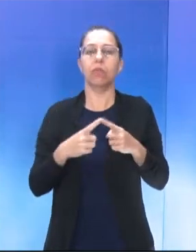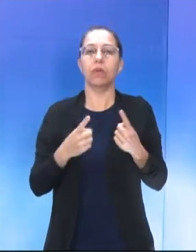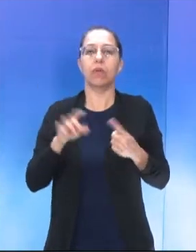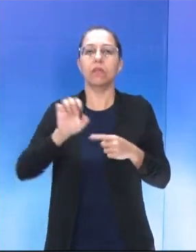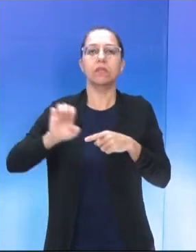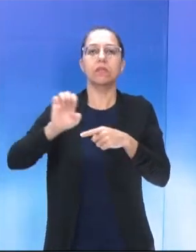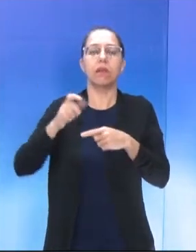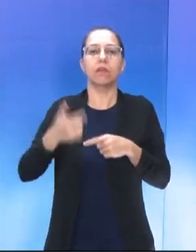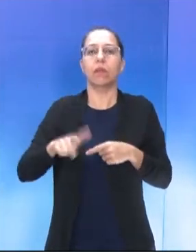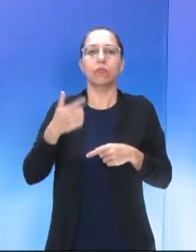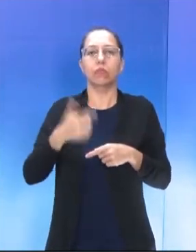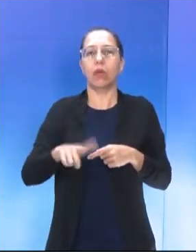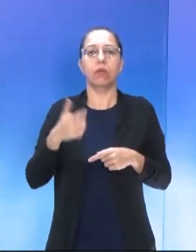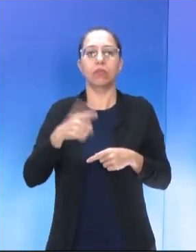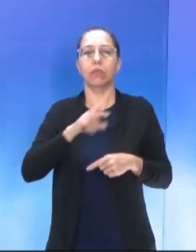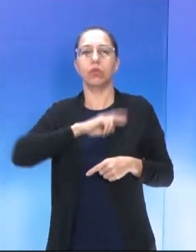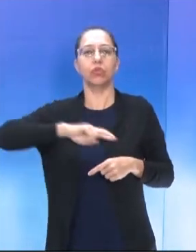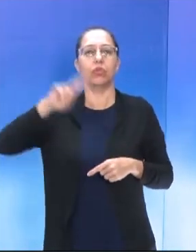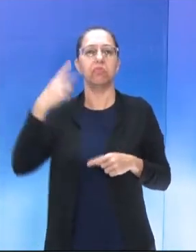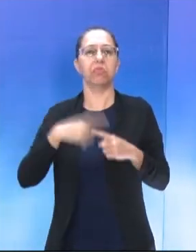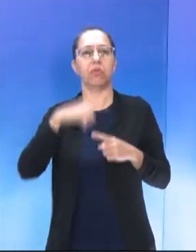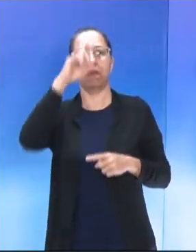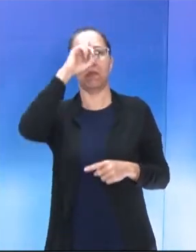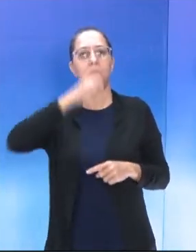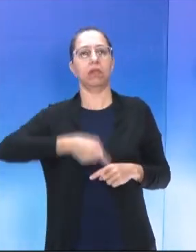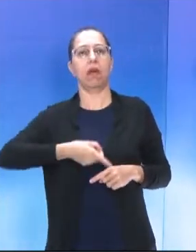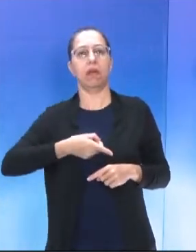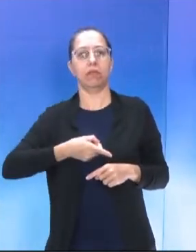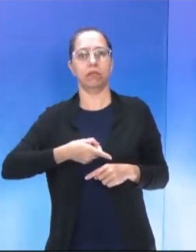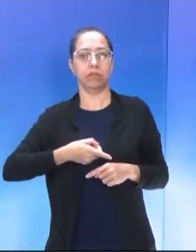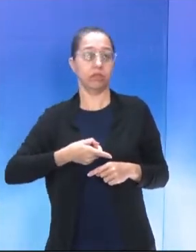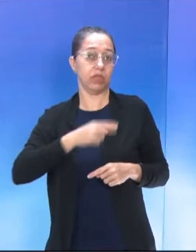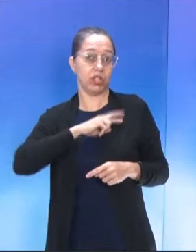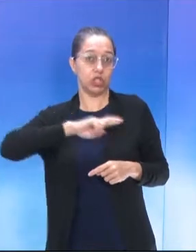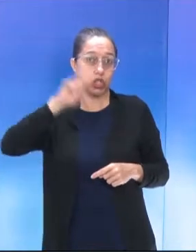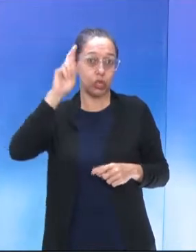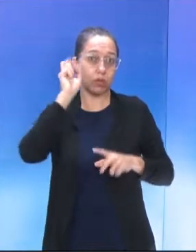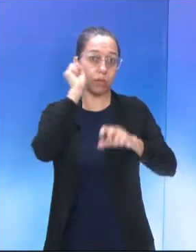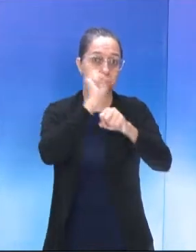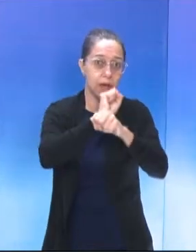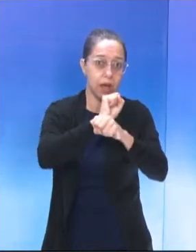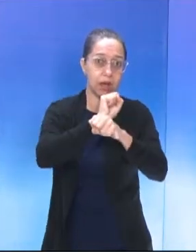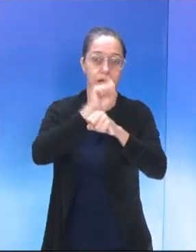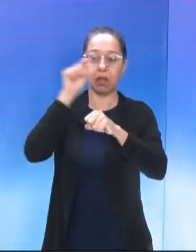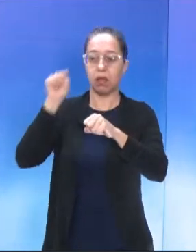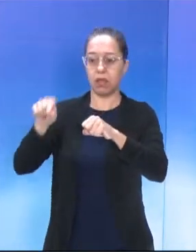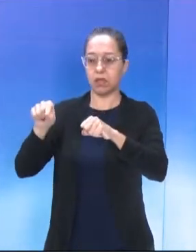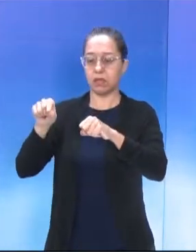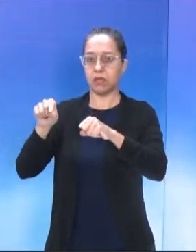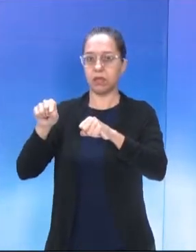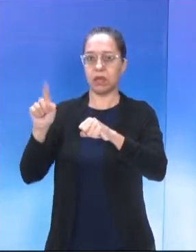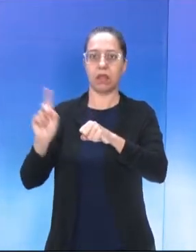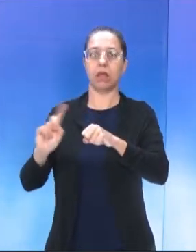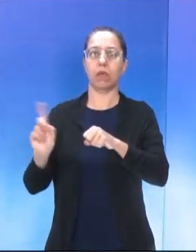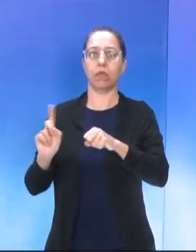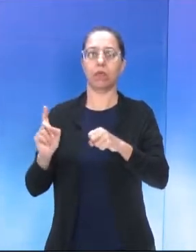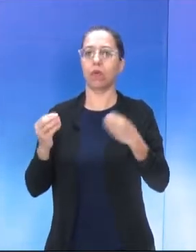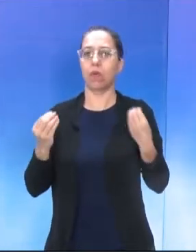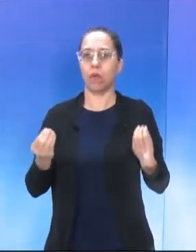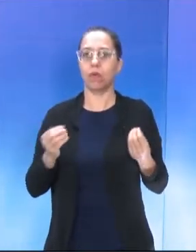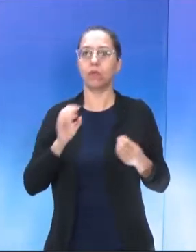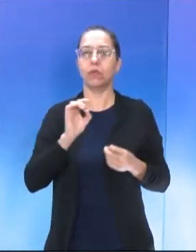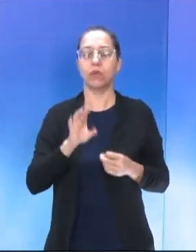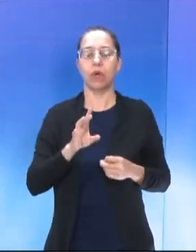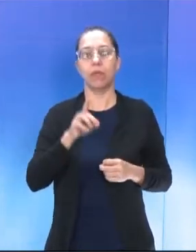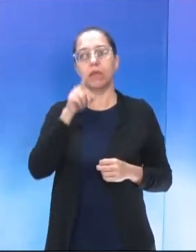religião. Por que que existe determinado religião que para e outra religião não para? Eu só estou fazendo